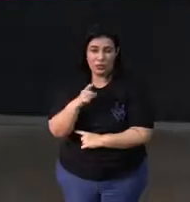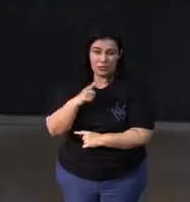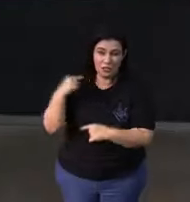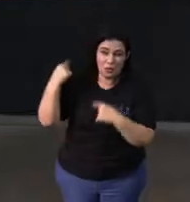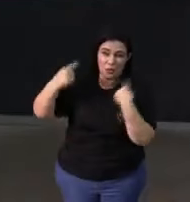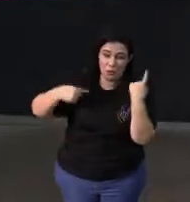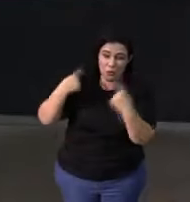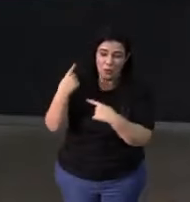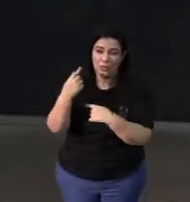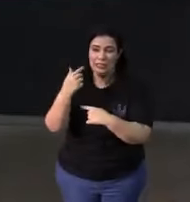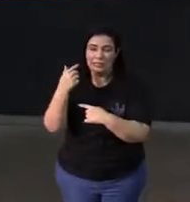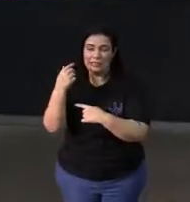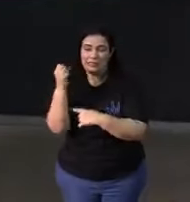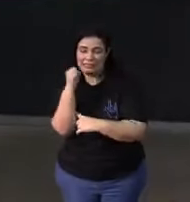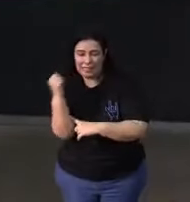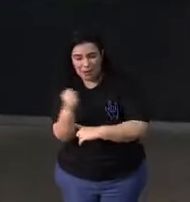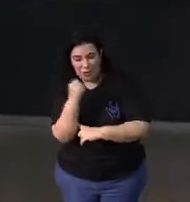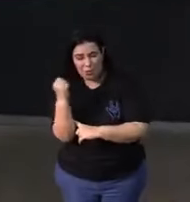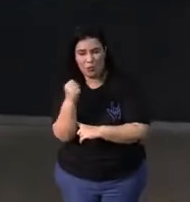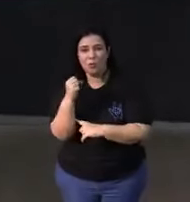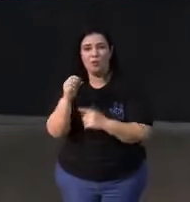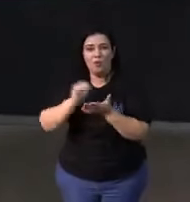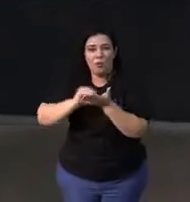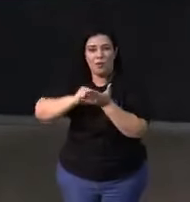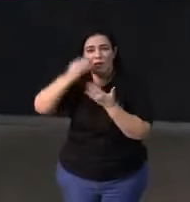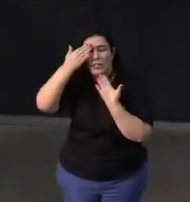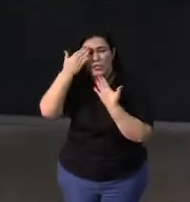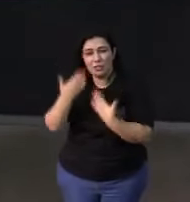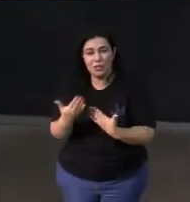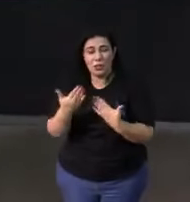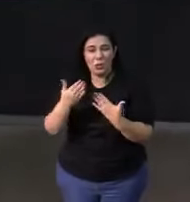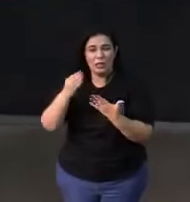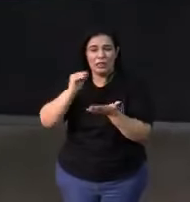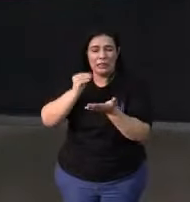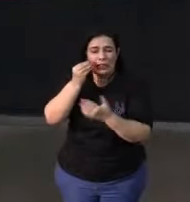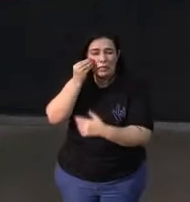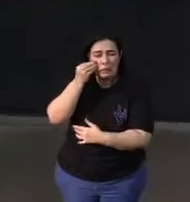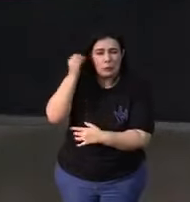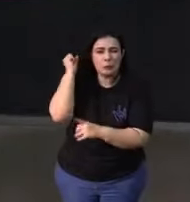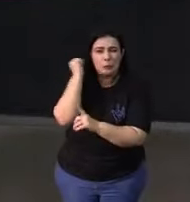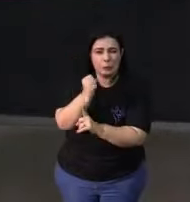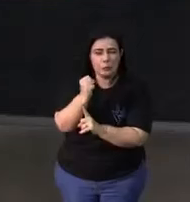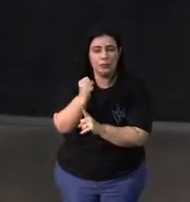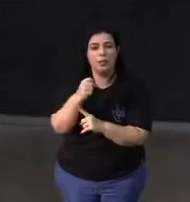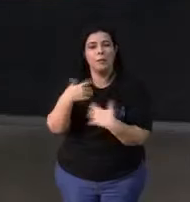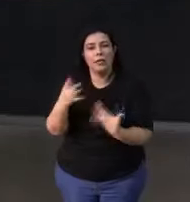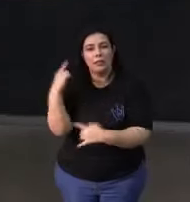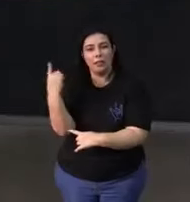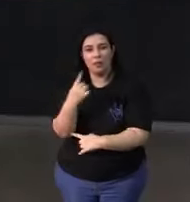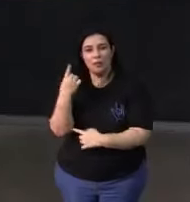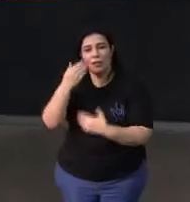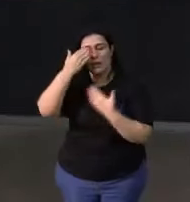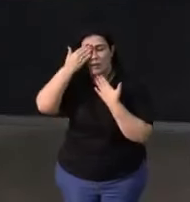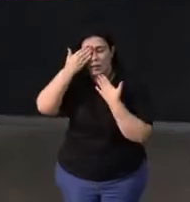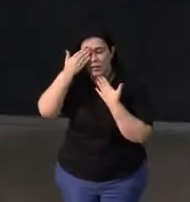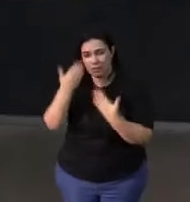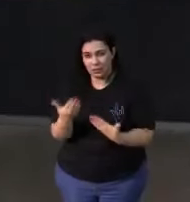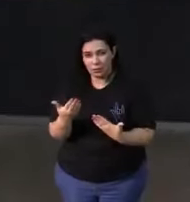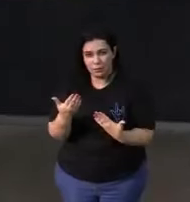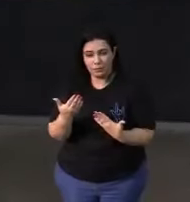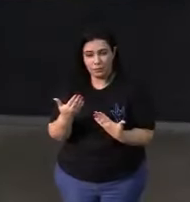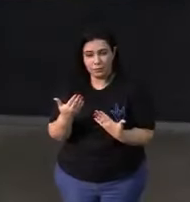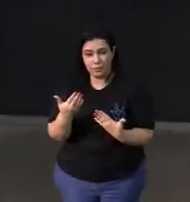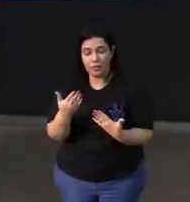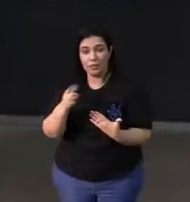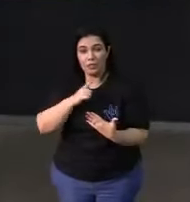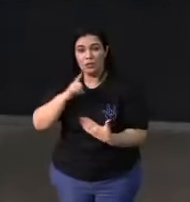loucura de Saul, de toda a ingratidão de Saul, tentando matá-lo, Davi foi grato, e